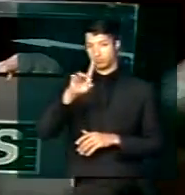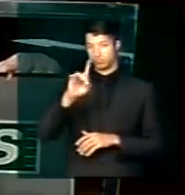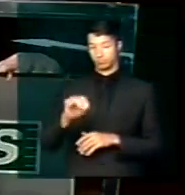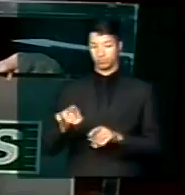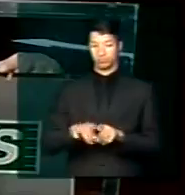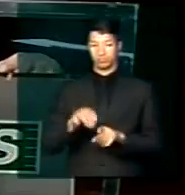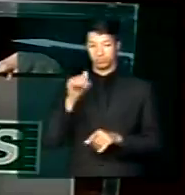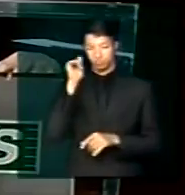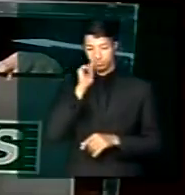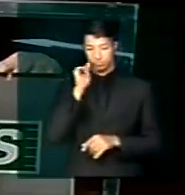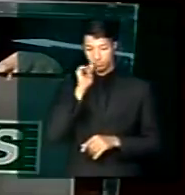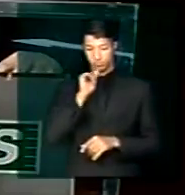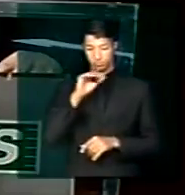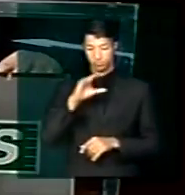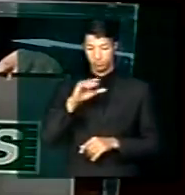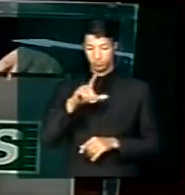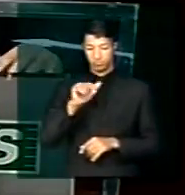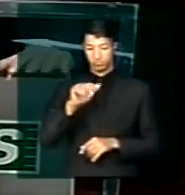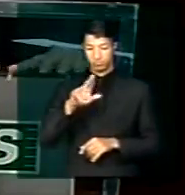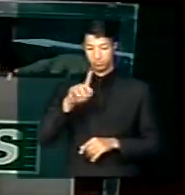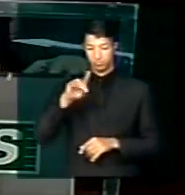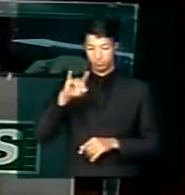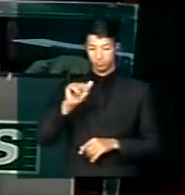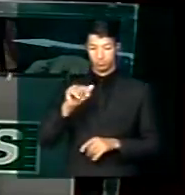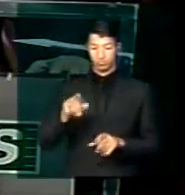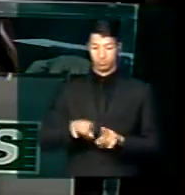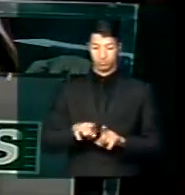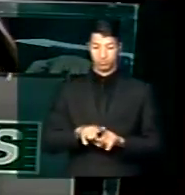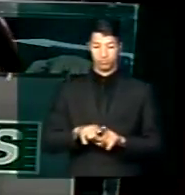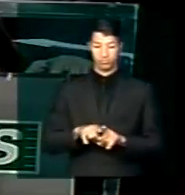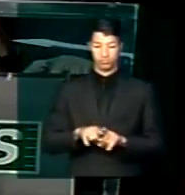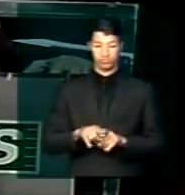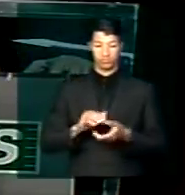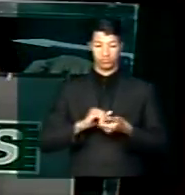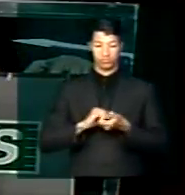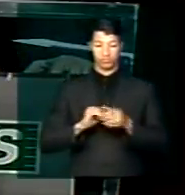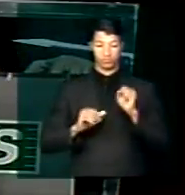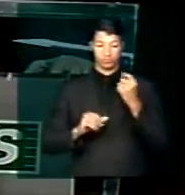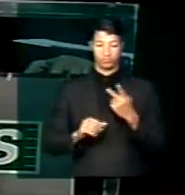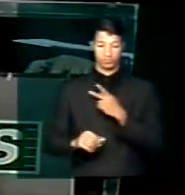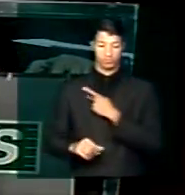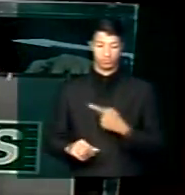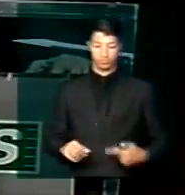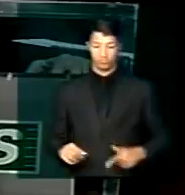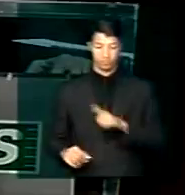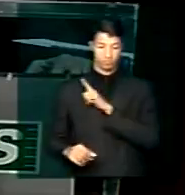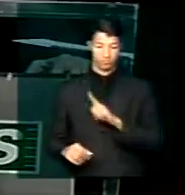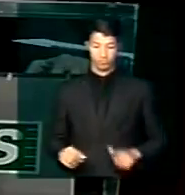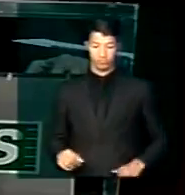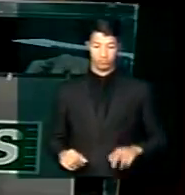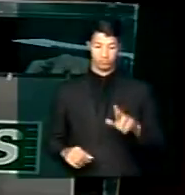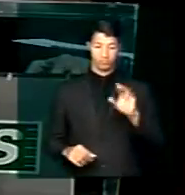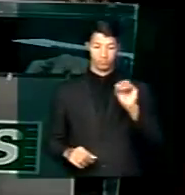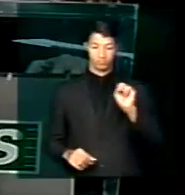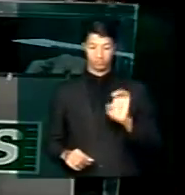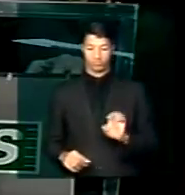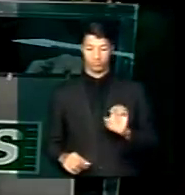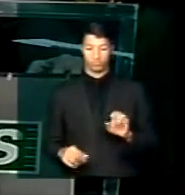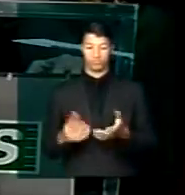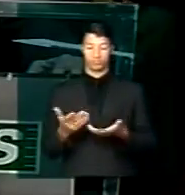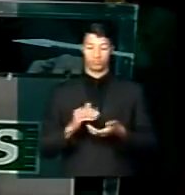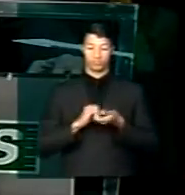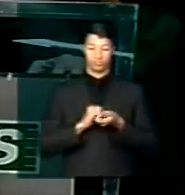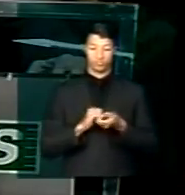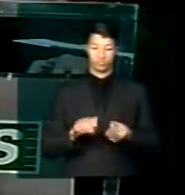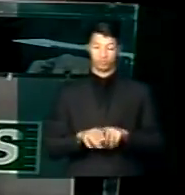e a primeira-dama, Cláudia Cruz. Quero cumprimentar a vice-governadora, Rose Modesto. Quero